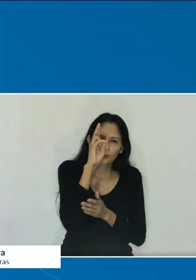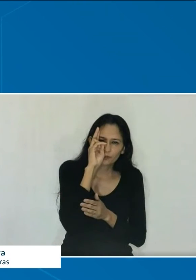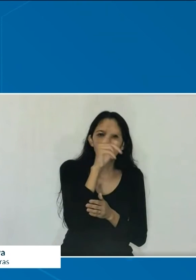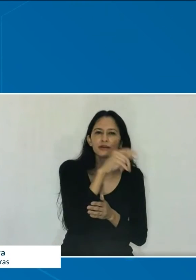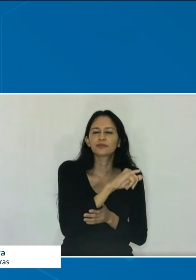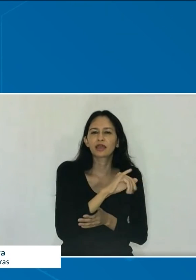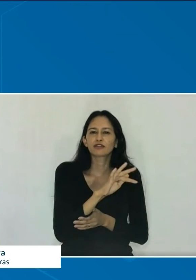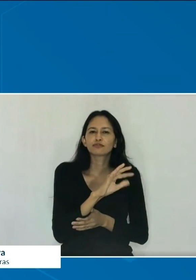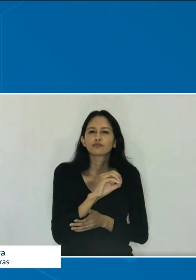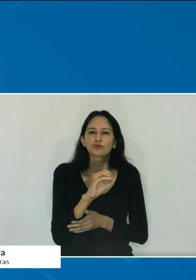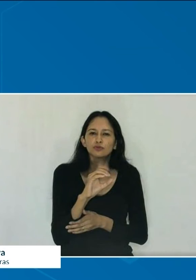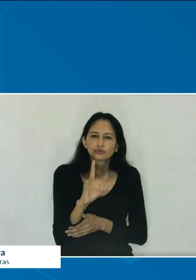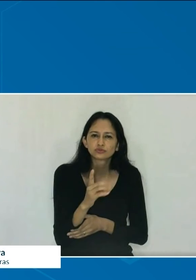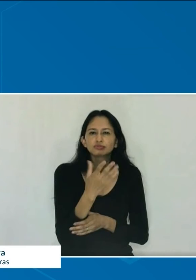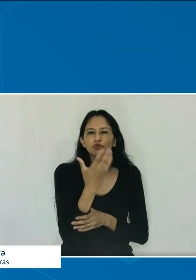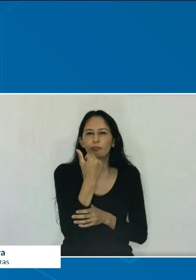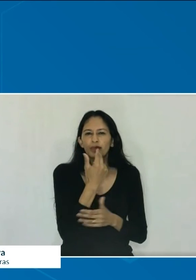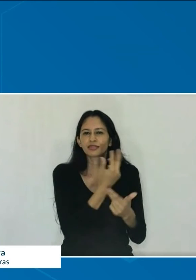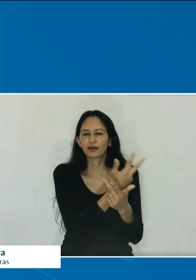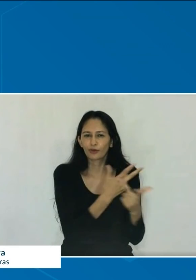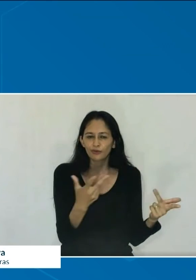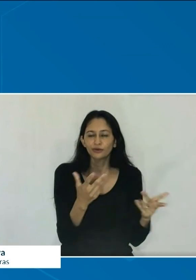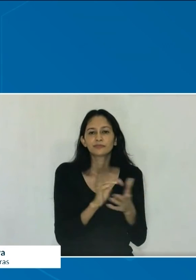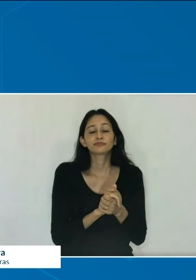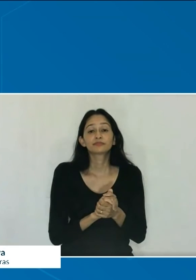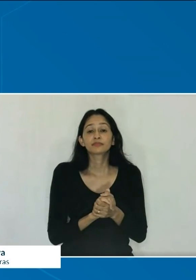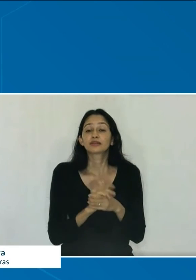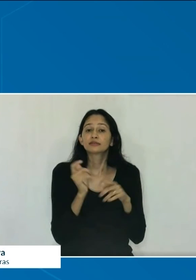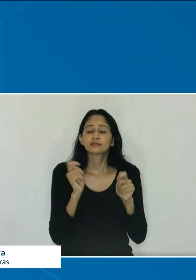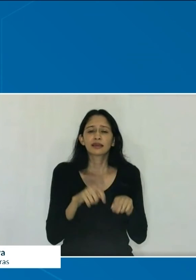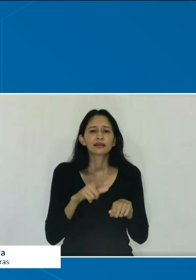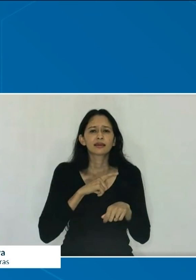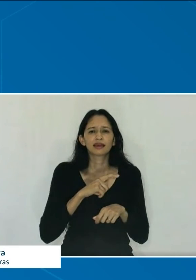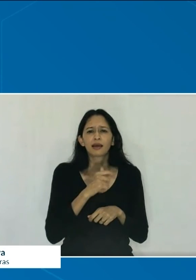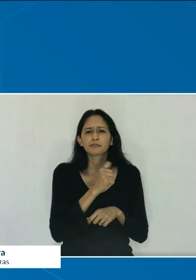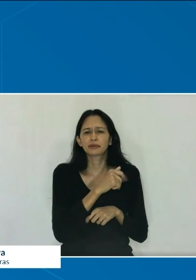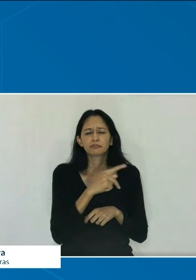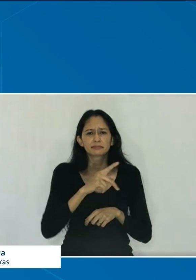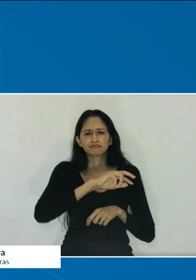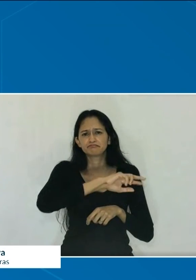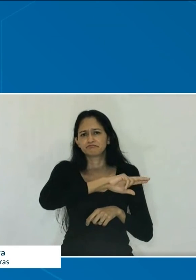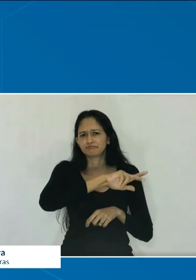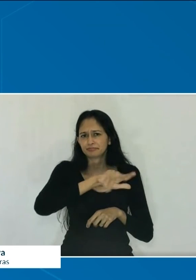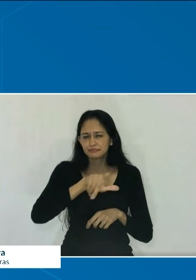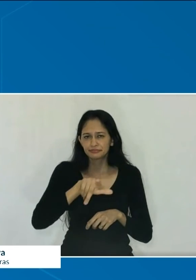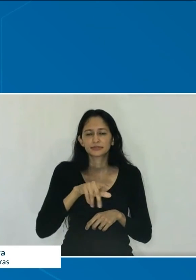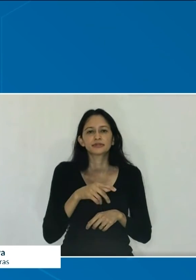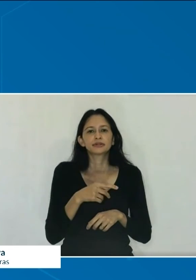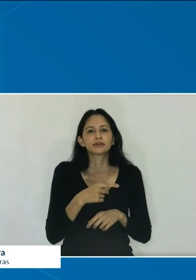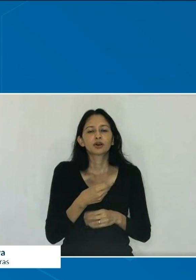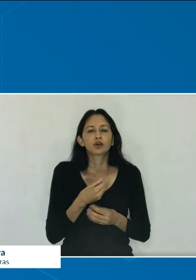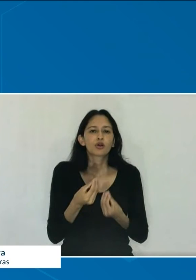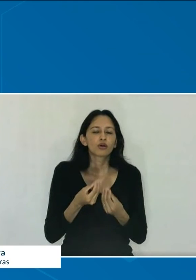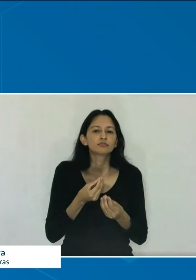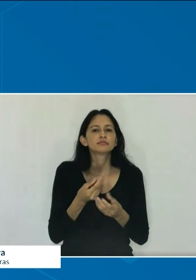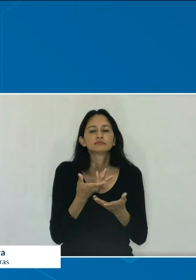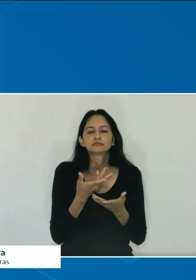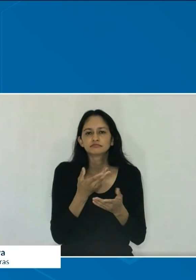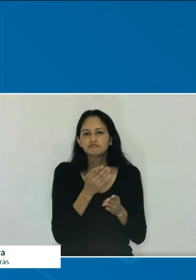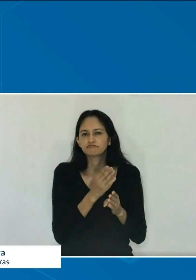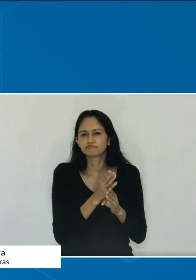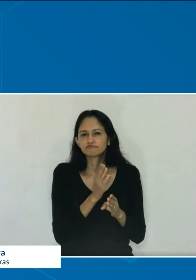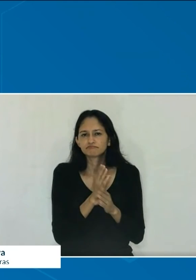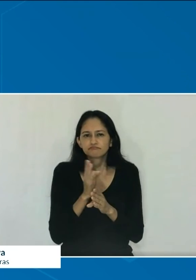tem aqueles aplicativos para você fazer rastreamento e localizar, fazer, né, o trajeto de sua casa até qualquer outro local. Então,